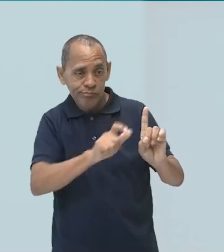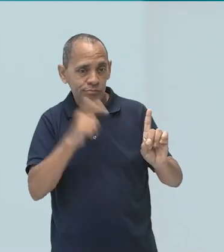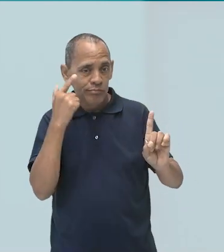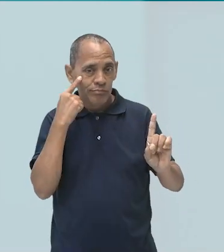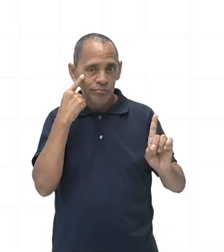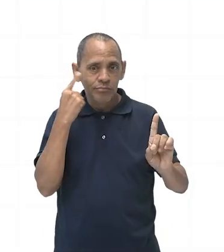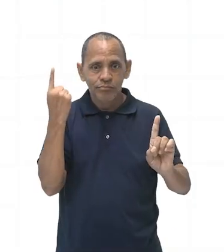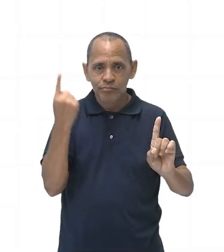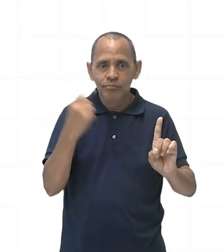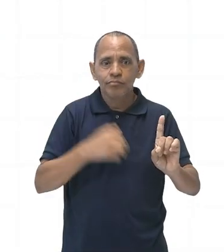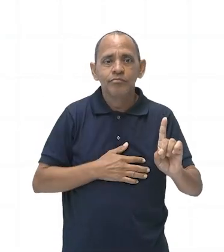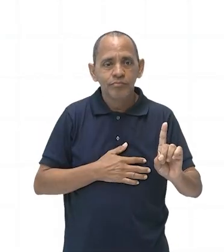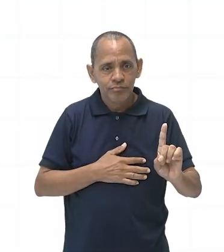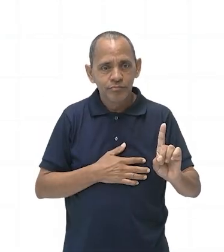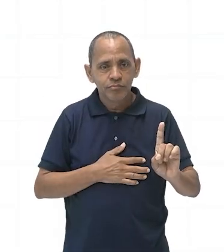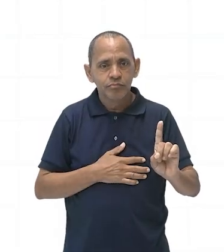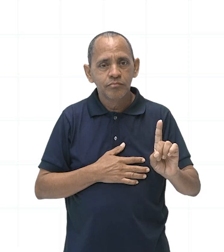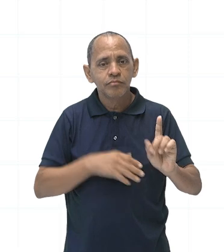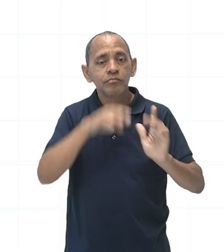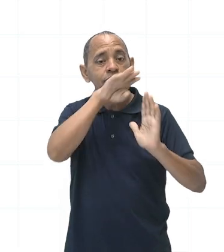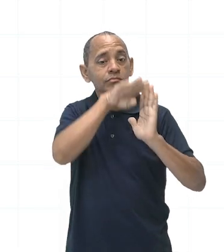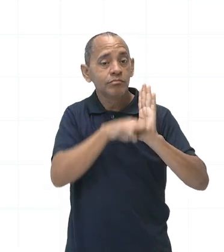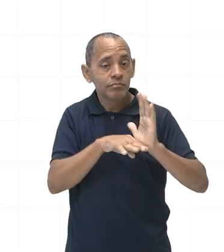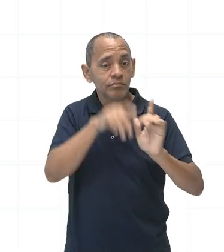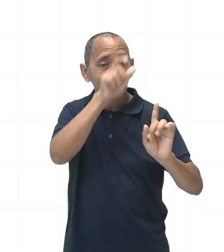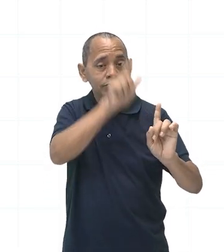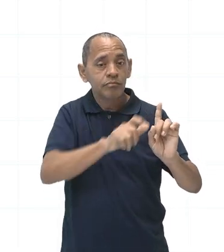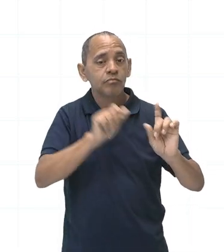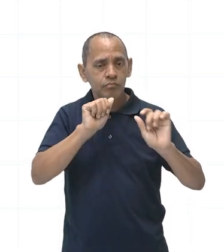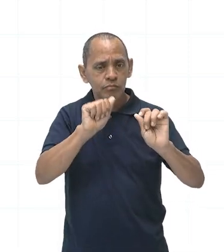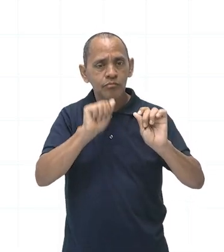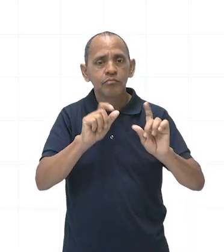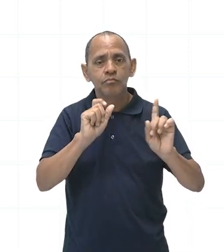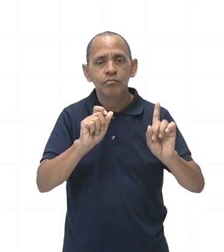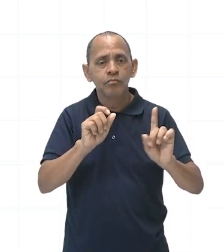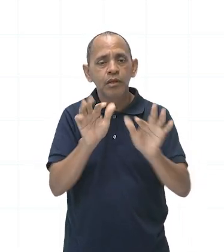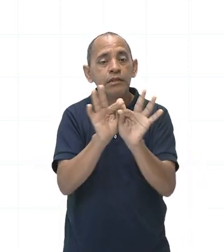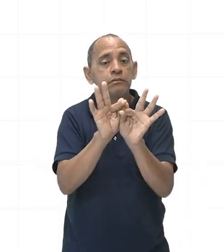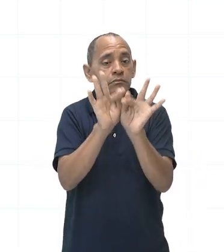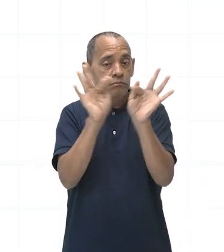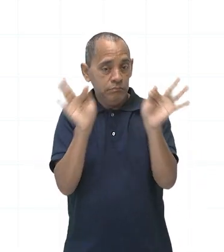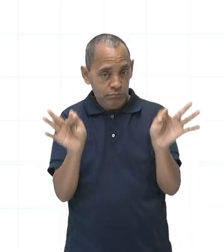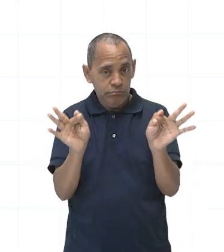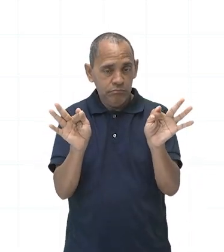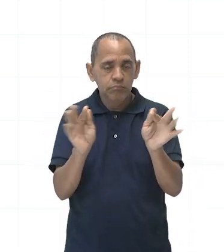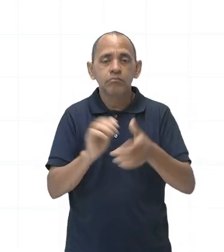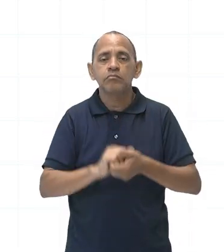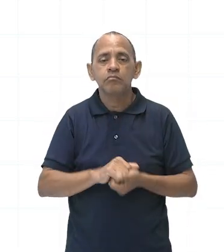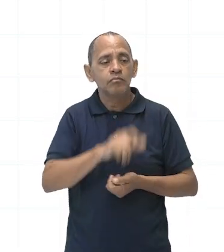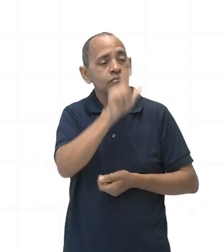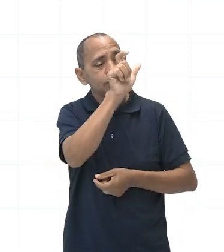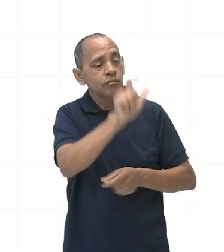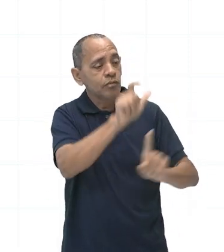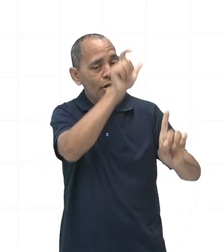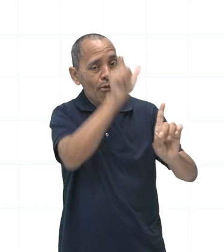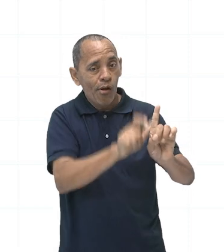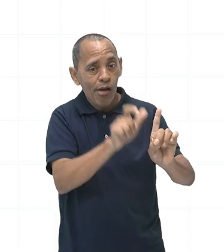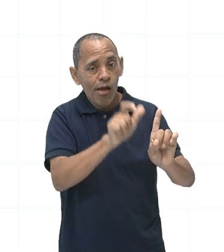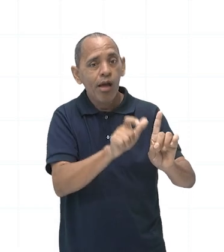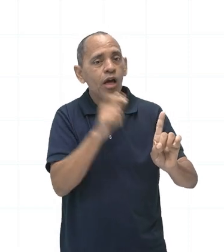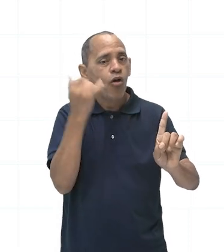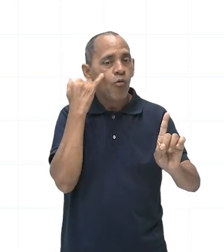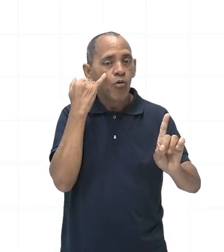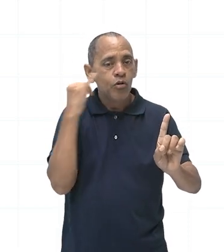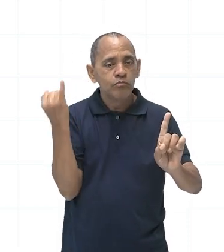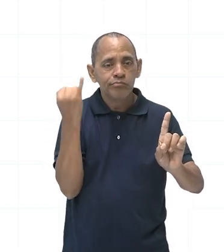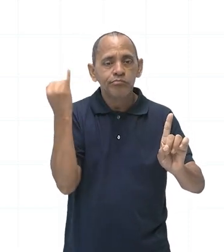Então vamos lá, gente. A classificação do sujeito. O sujeito pode ser simples, ele será um sujeito simples, informação importante,